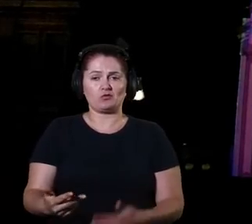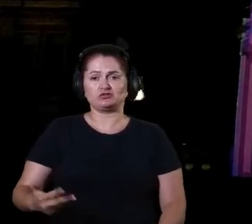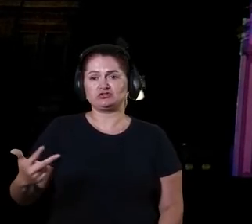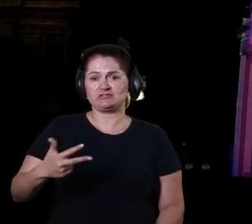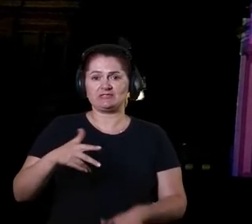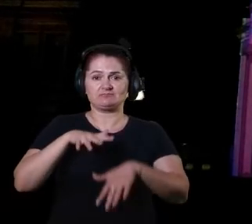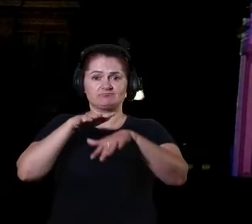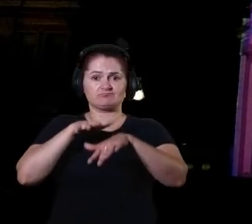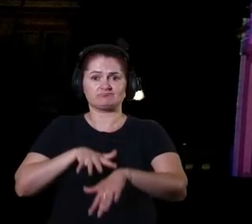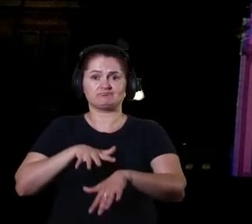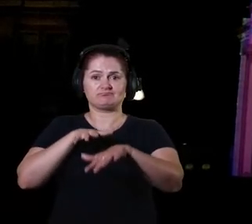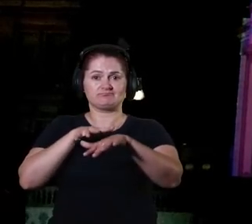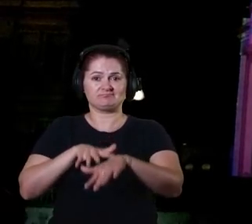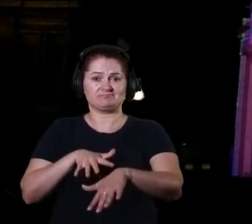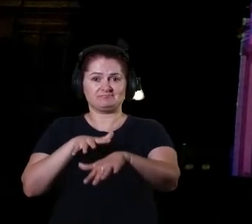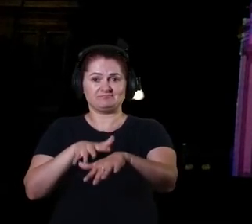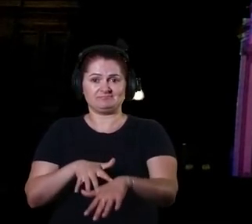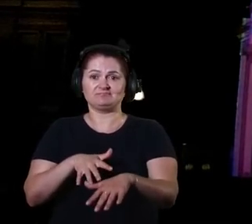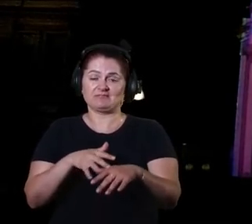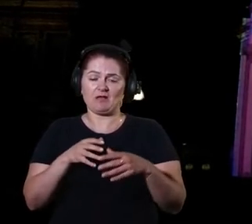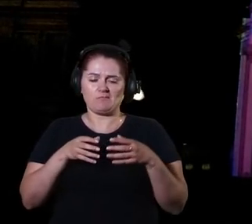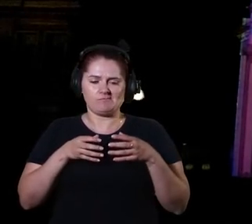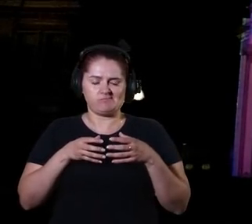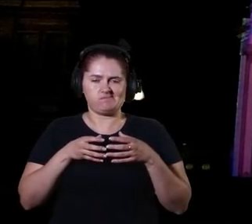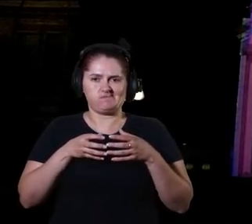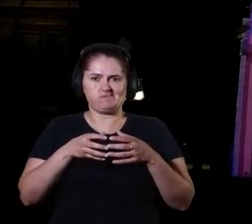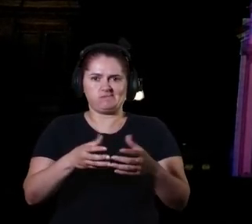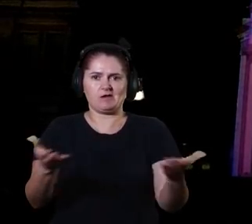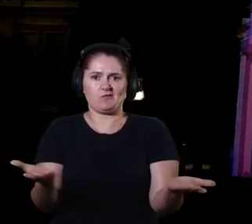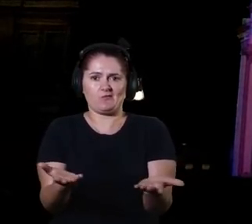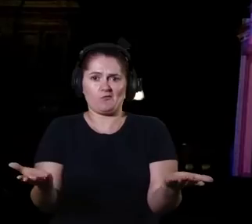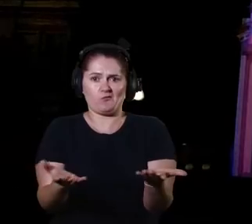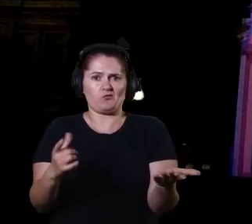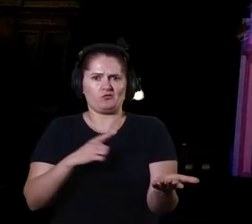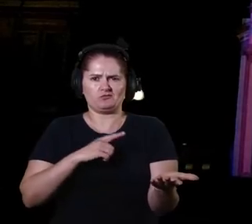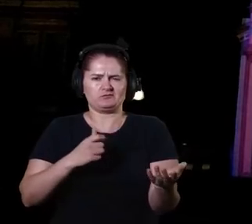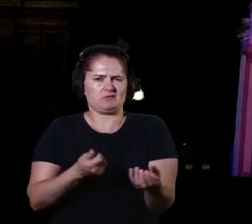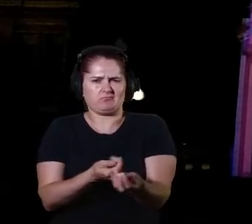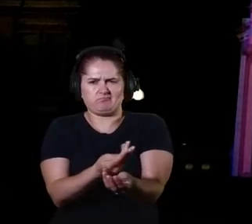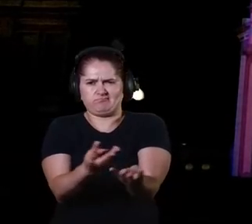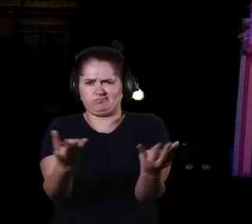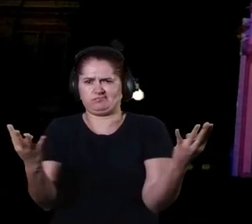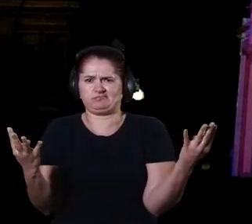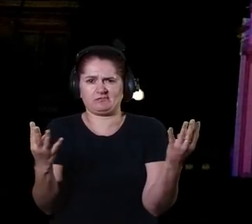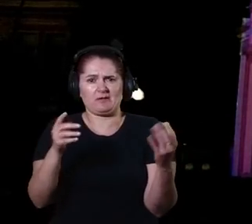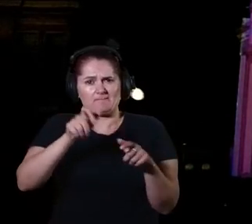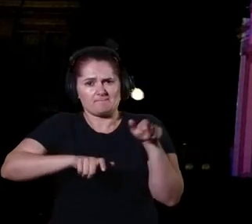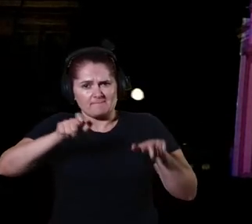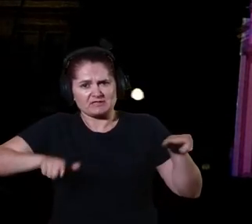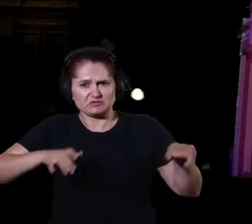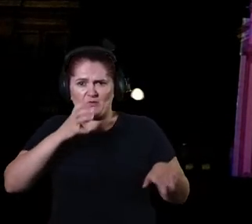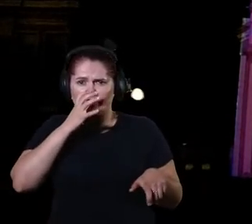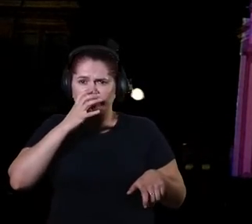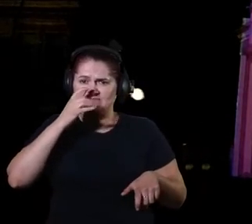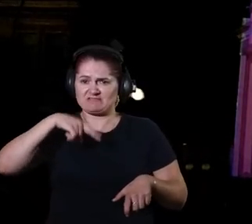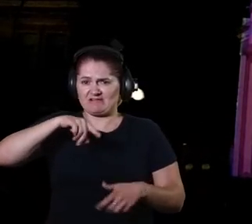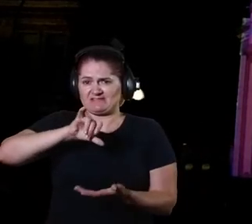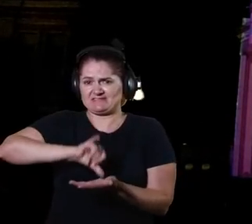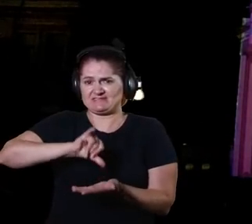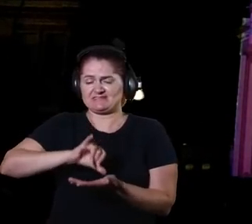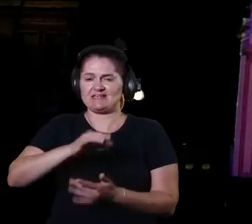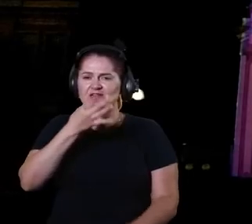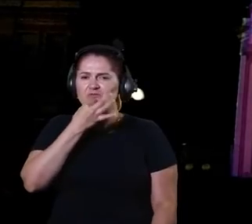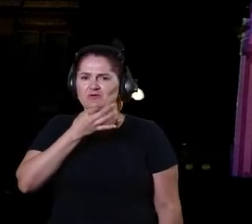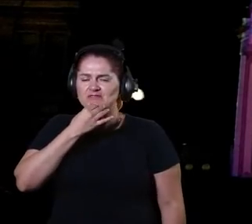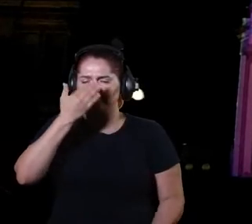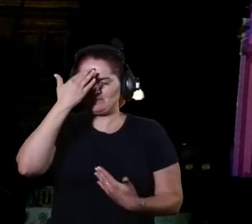no desfile do Corso Alegórico, está trazendo milhares de pessoas até o centro de Caxias do Sul. Muito obrigado pela sua audiência, pela